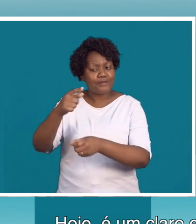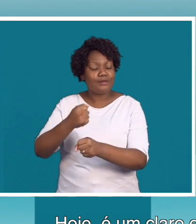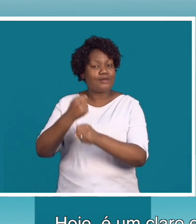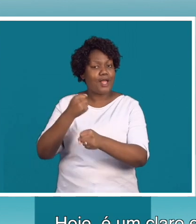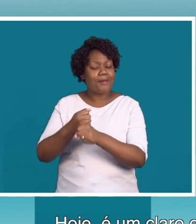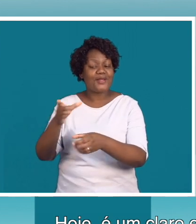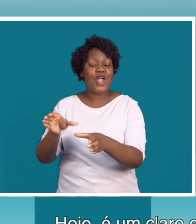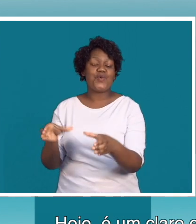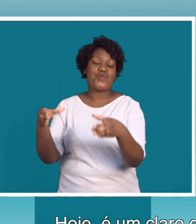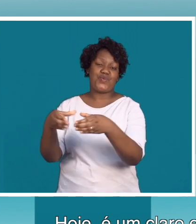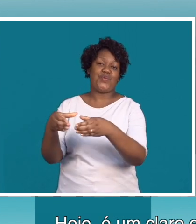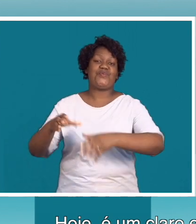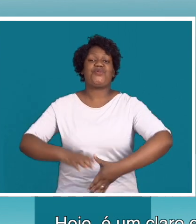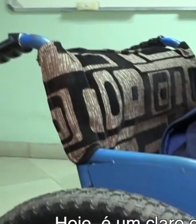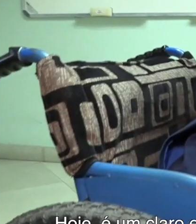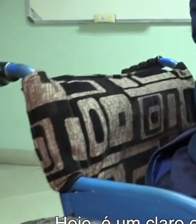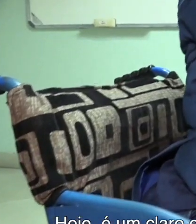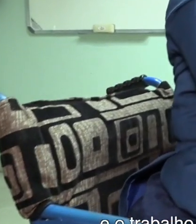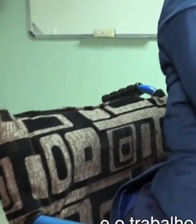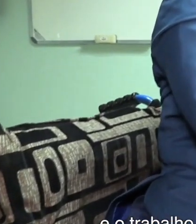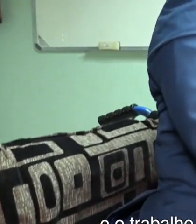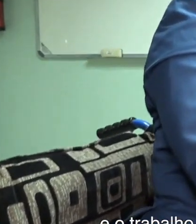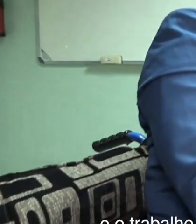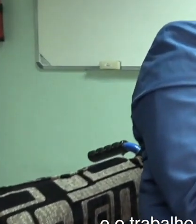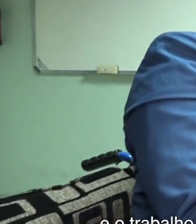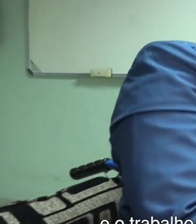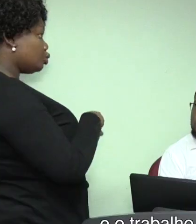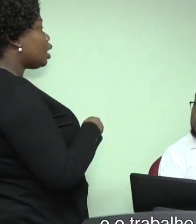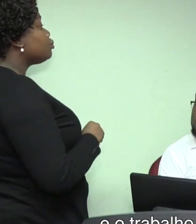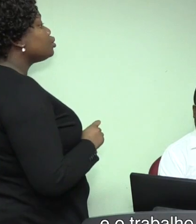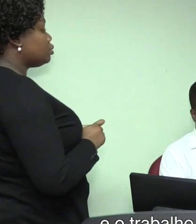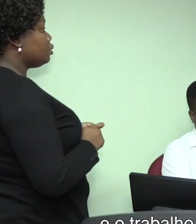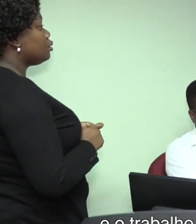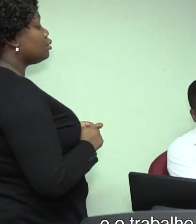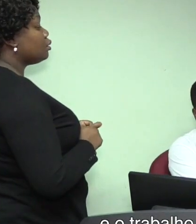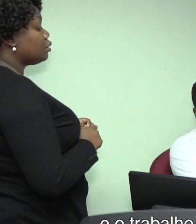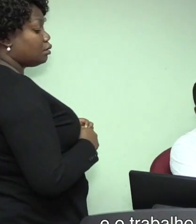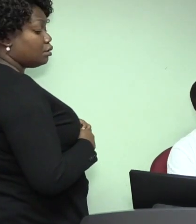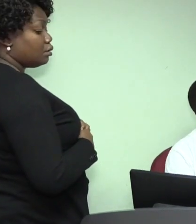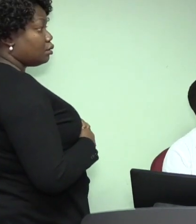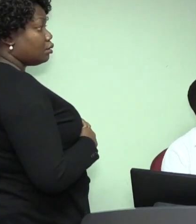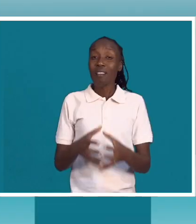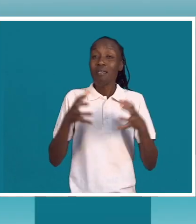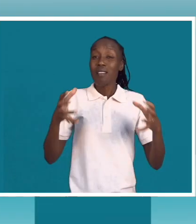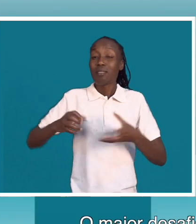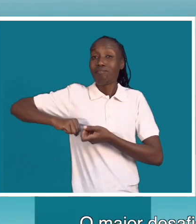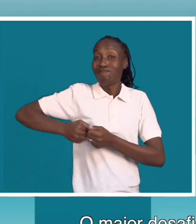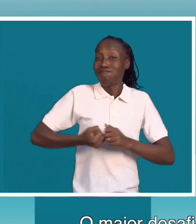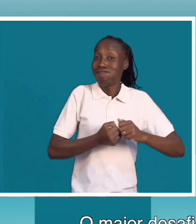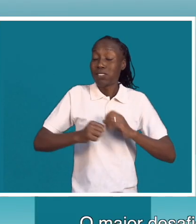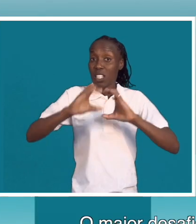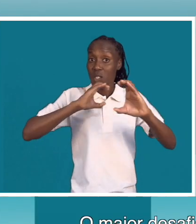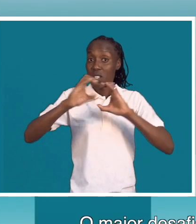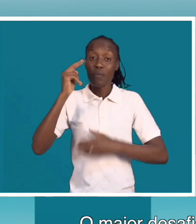comportando surdos, cegos, cadeirantes, ouvintes e o trabalho é desenvolvido em equipa. O maior